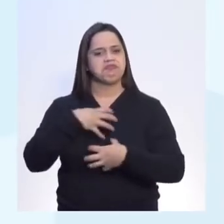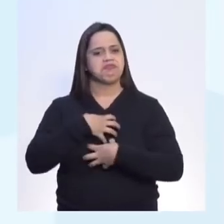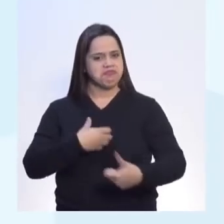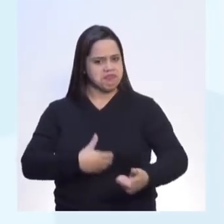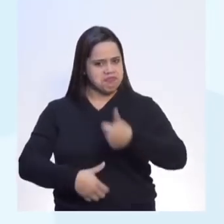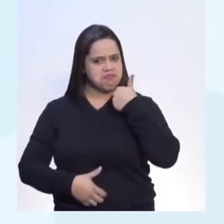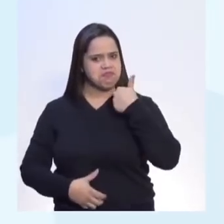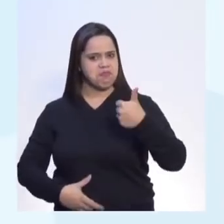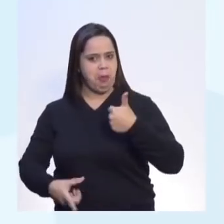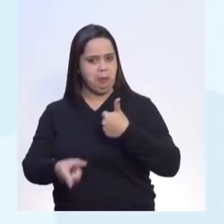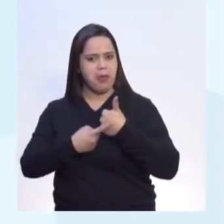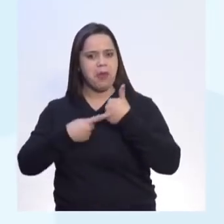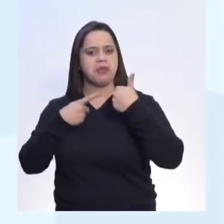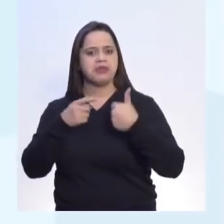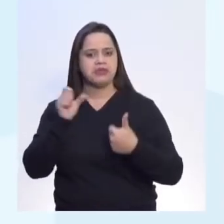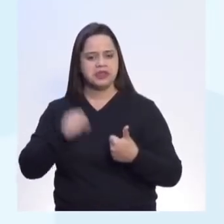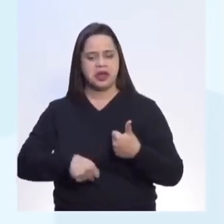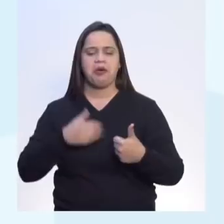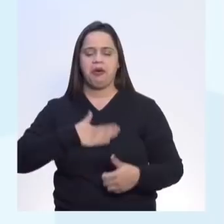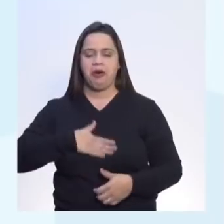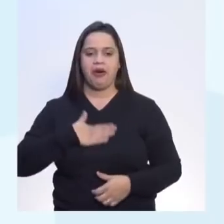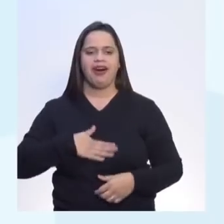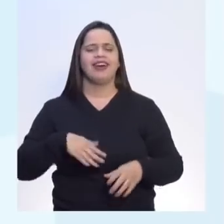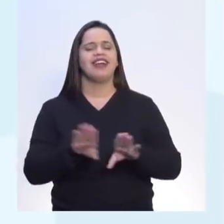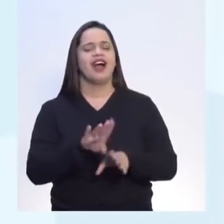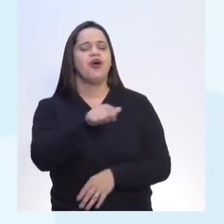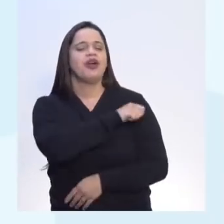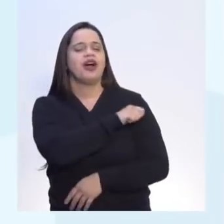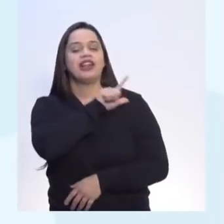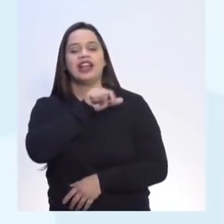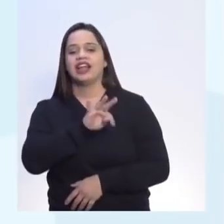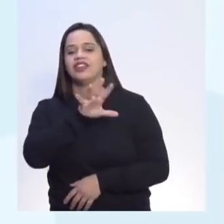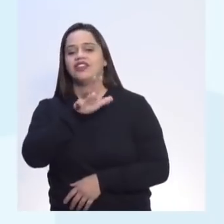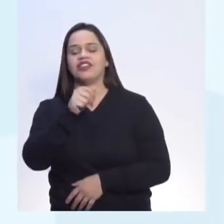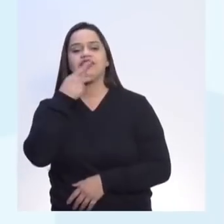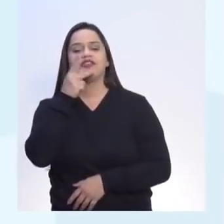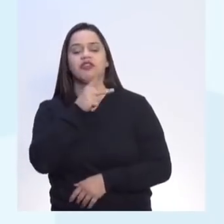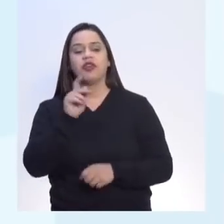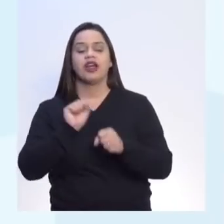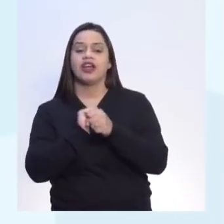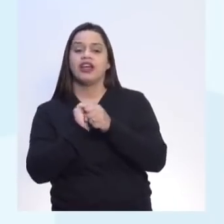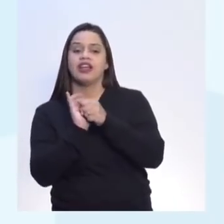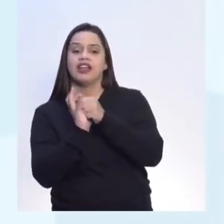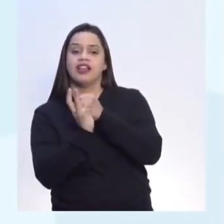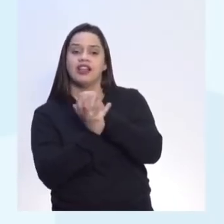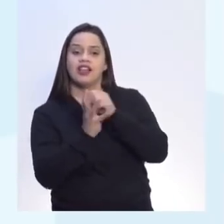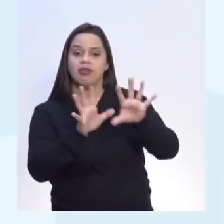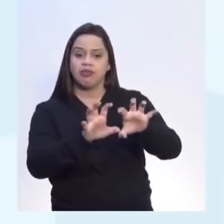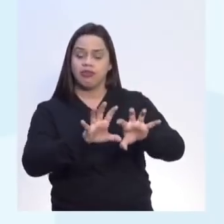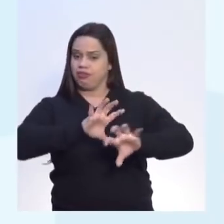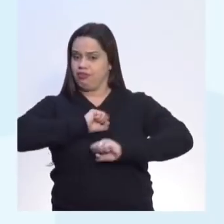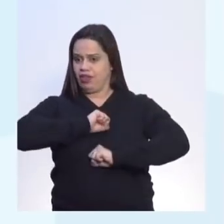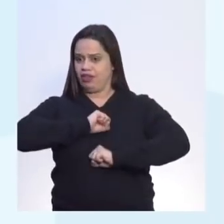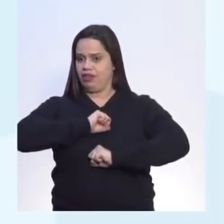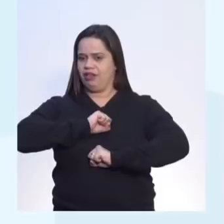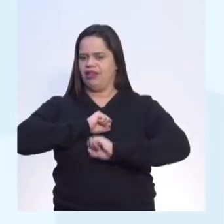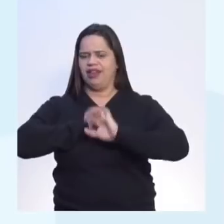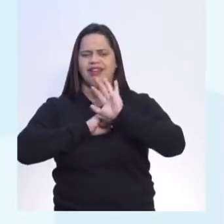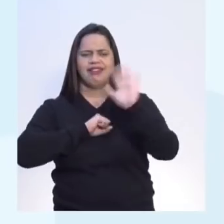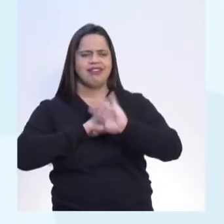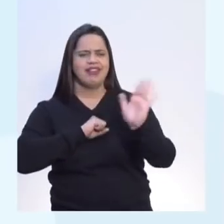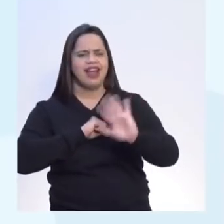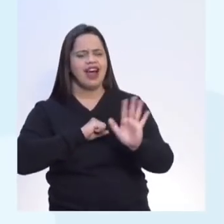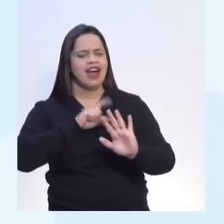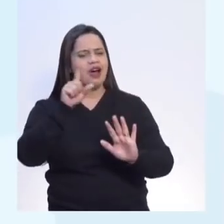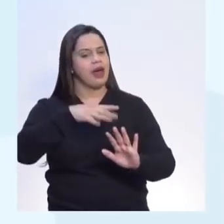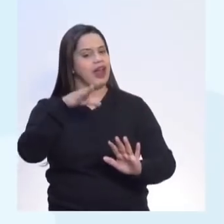E a Monique disse, eles pegaram coronavírus. Não, era... aquelas cidades antigas, antigamente, Monique,